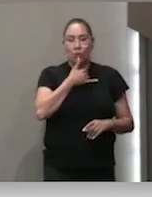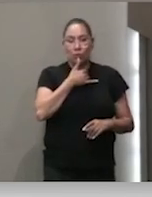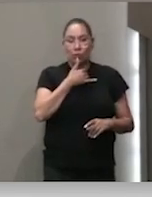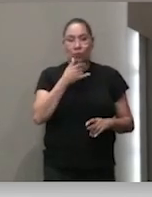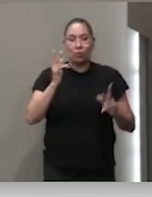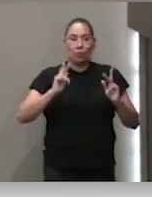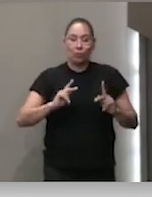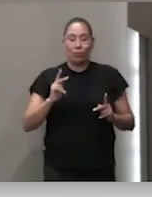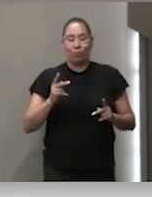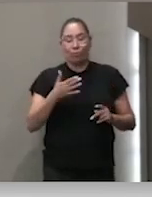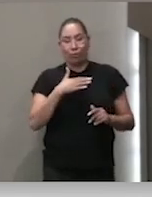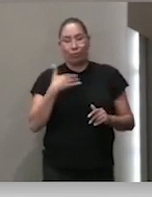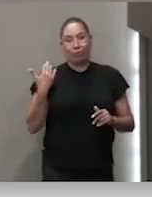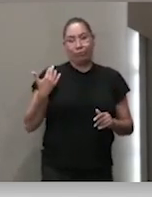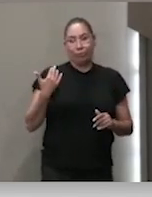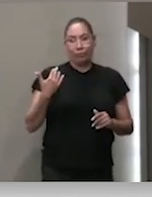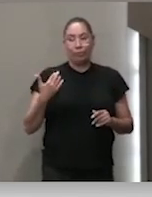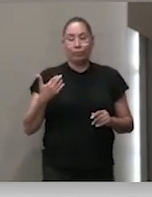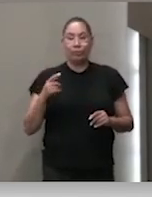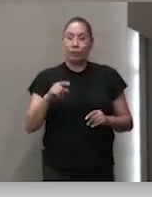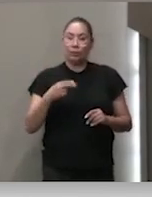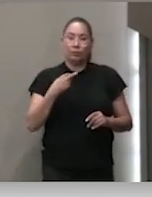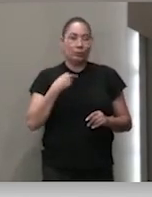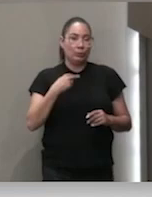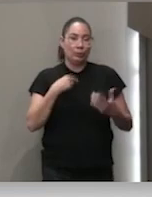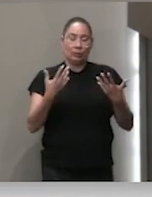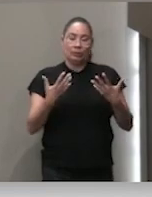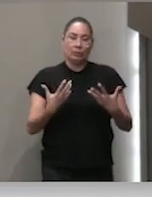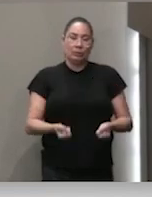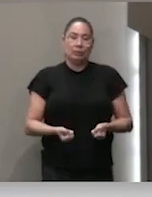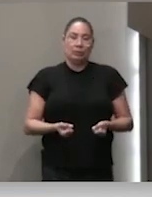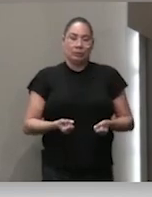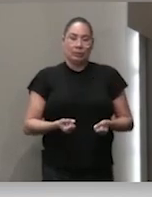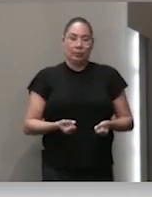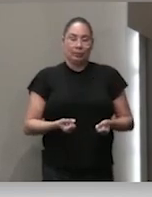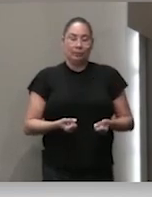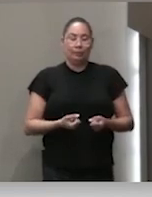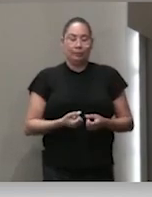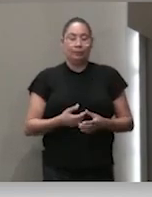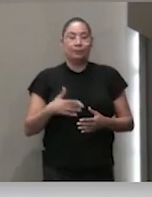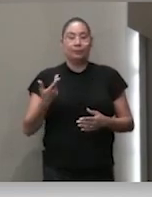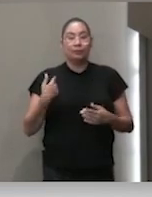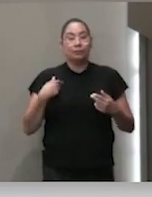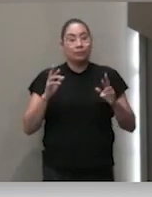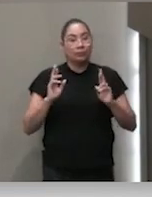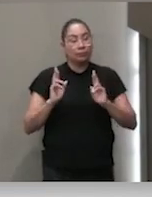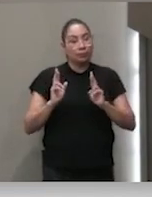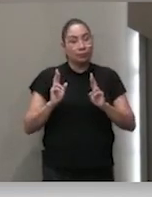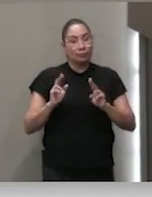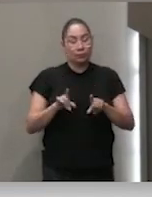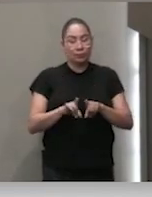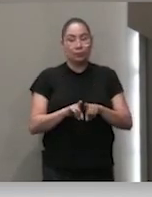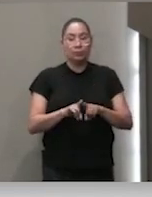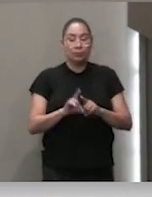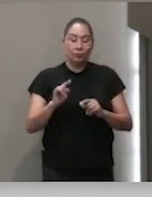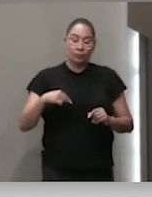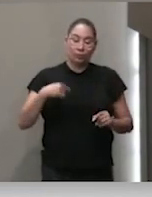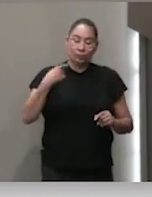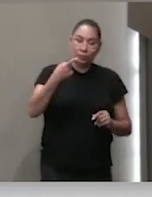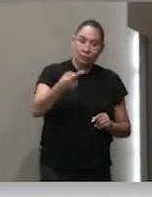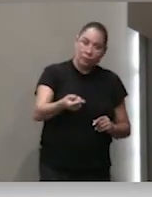com a pessoa perdendo a sua vida. Isso nós não podemos admitir de forma alguma, e espero também, né, que na